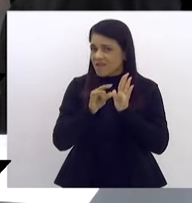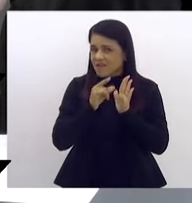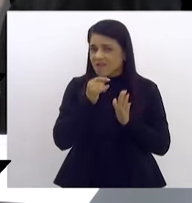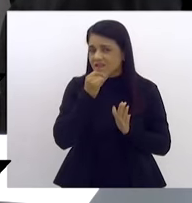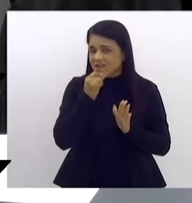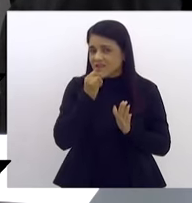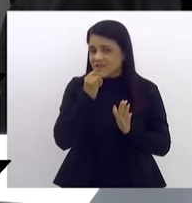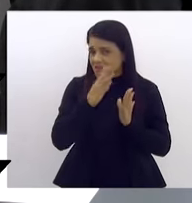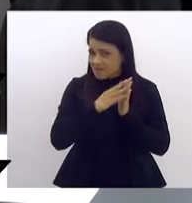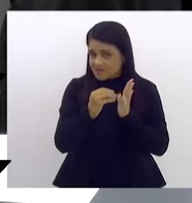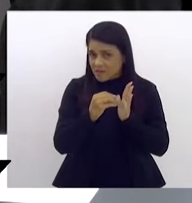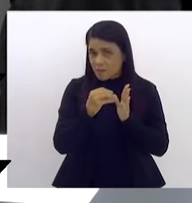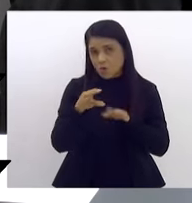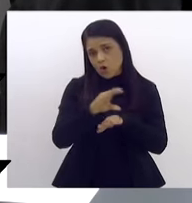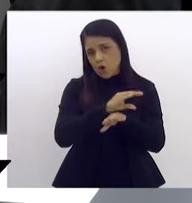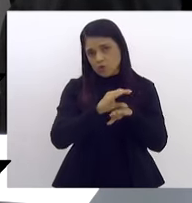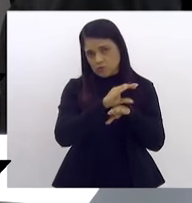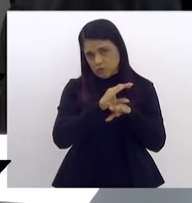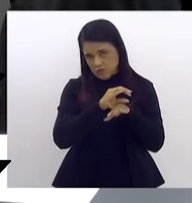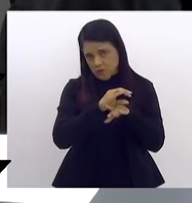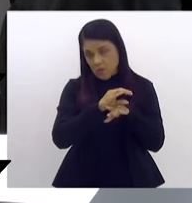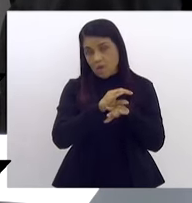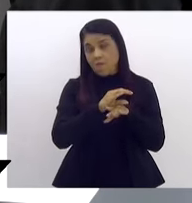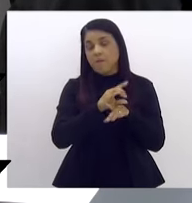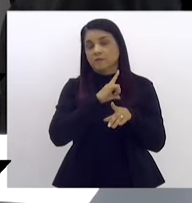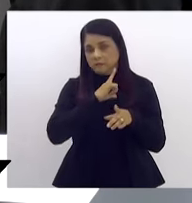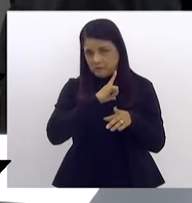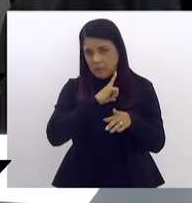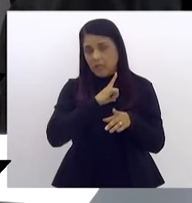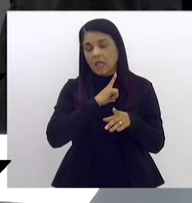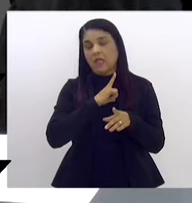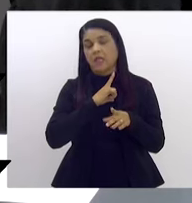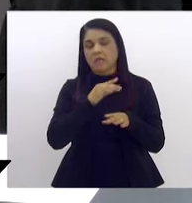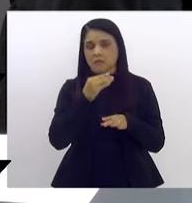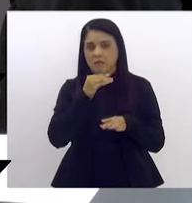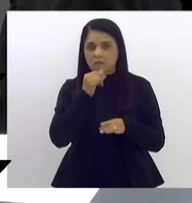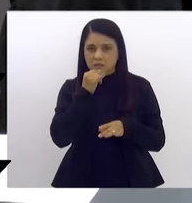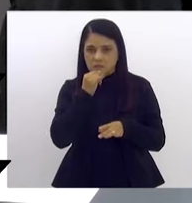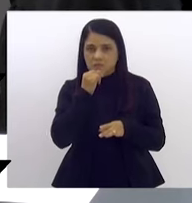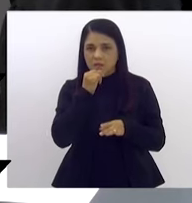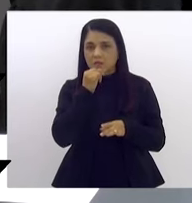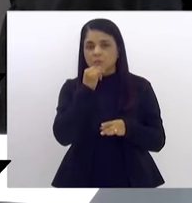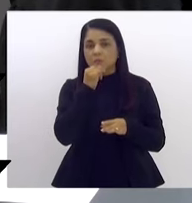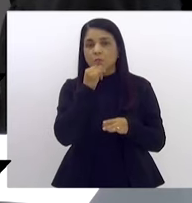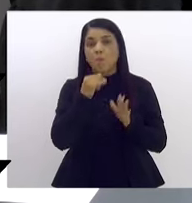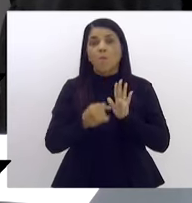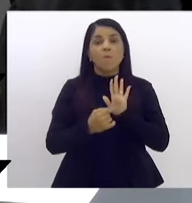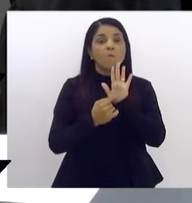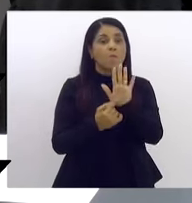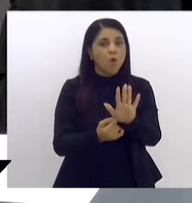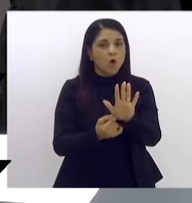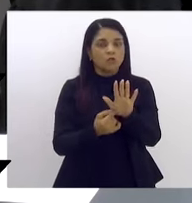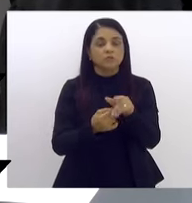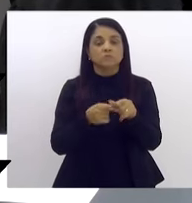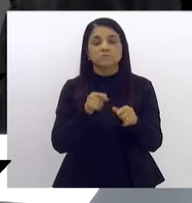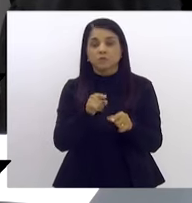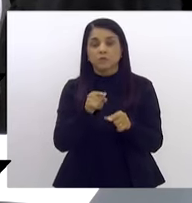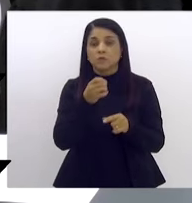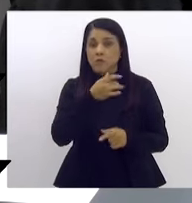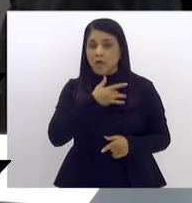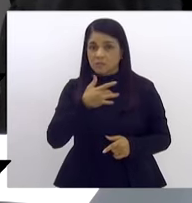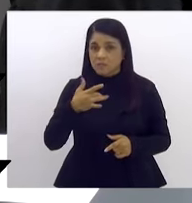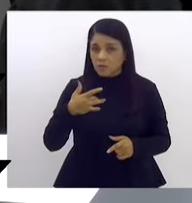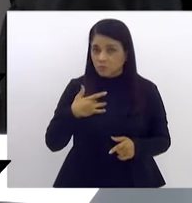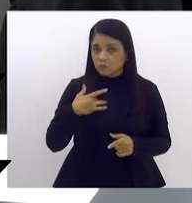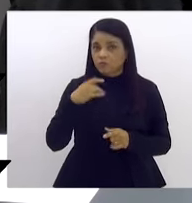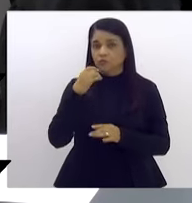constitucionais mas nesse caso esses exemplos consolidam né de que a gente em nome do bem público da saúde do